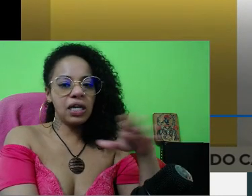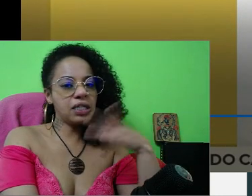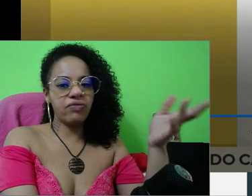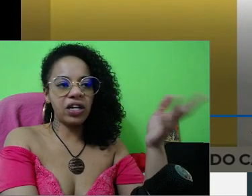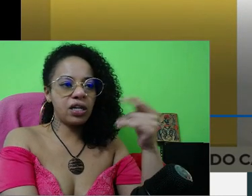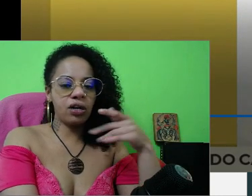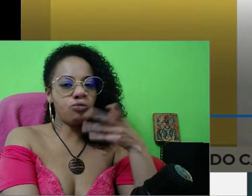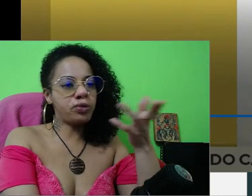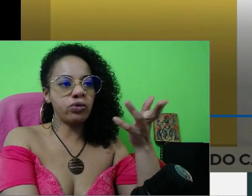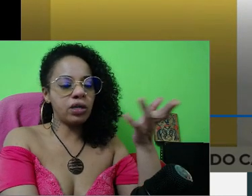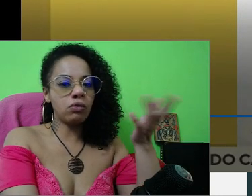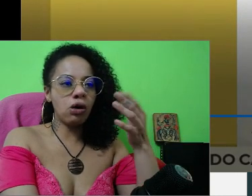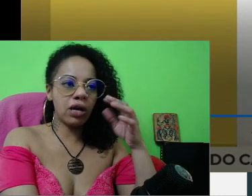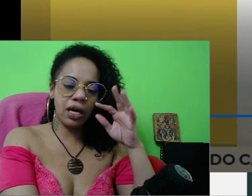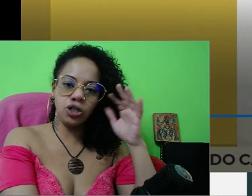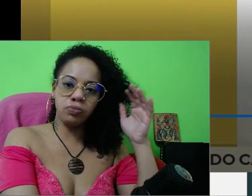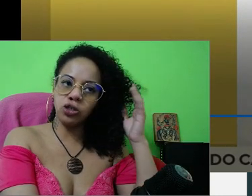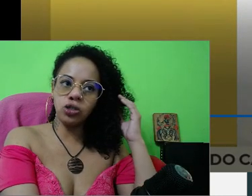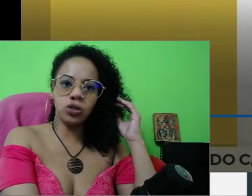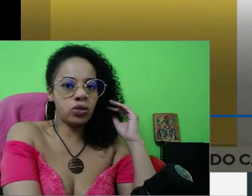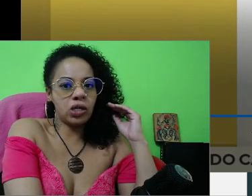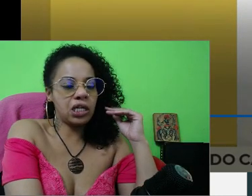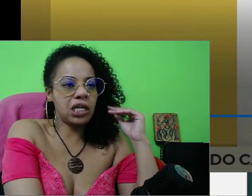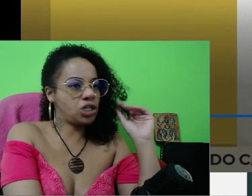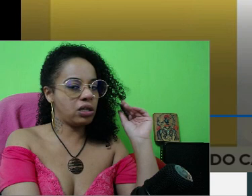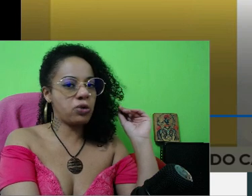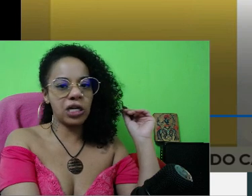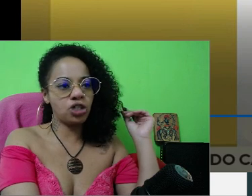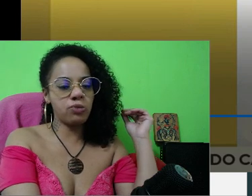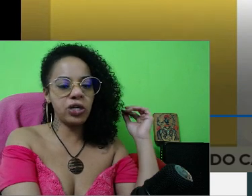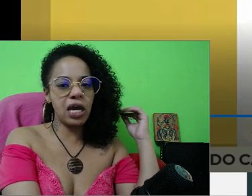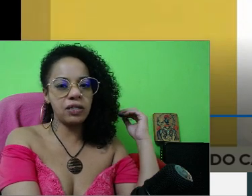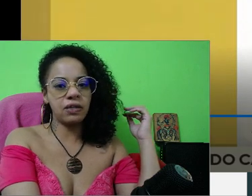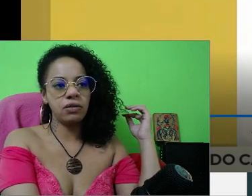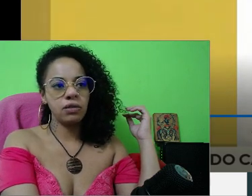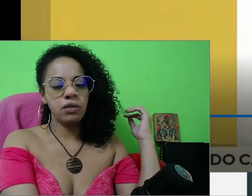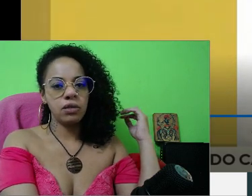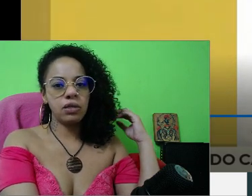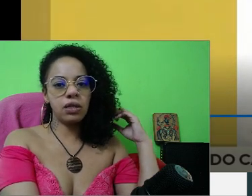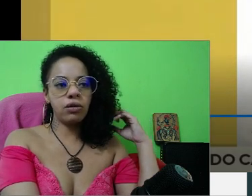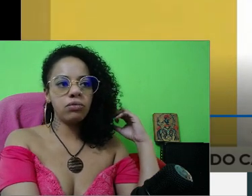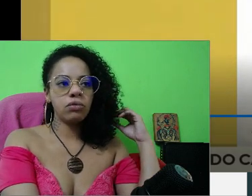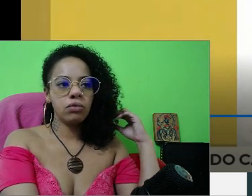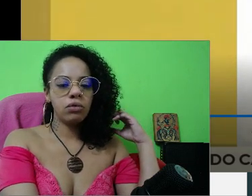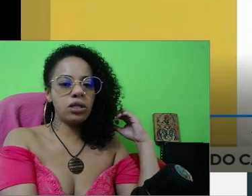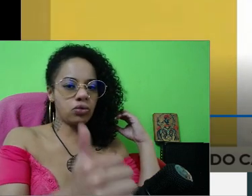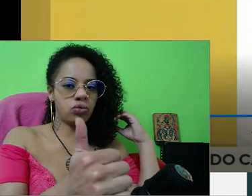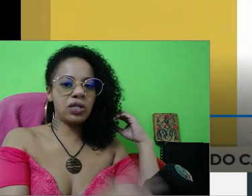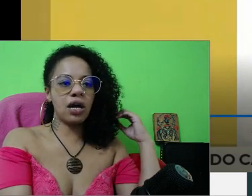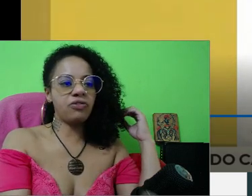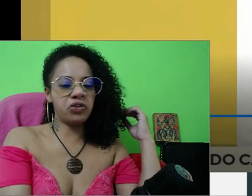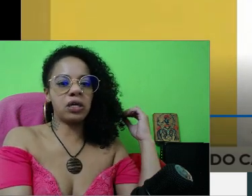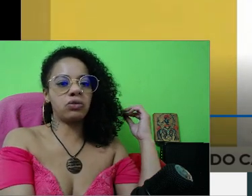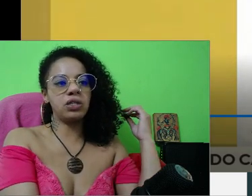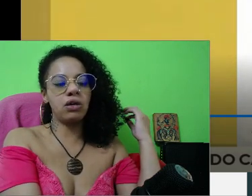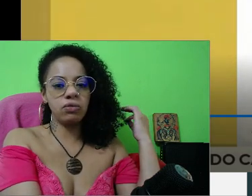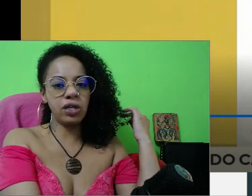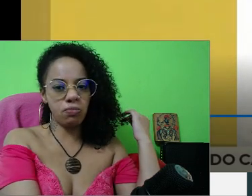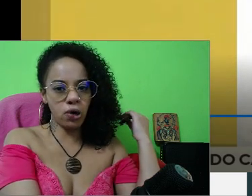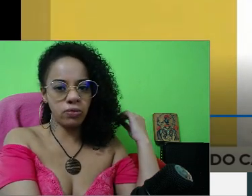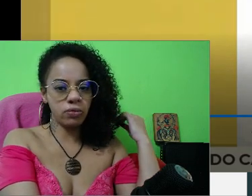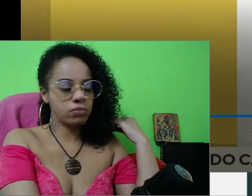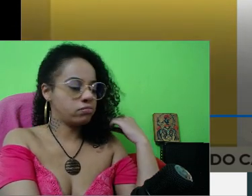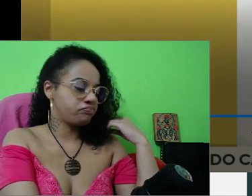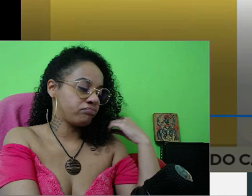sim você vai querer ruptura com qualquer tipo de institucionalidade democrática burguesa entendeu E tá tudo certo foi o